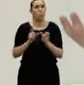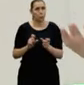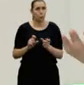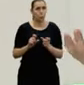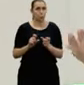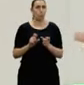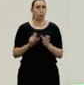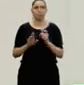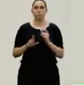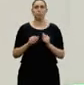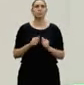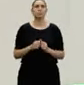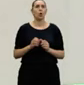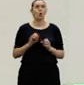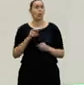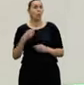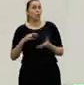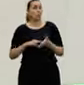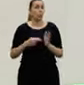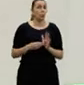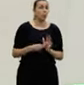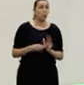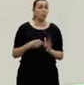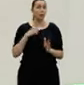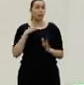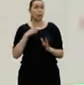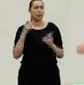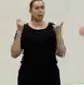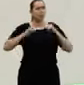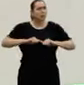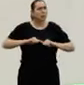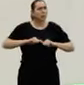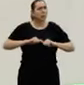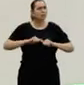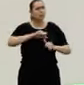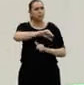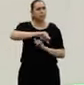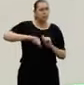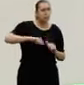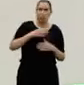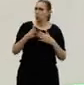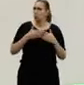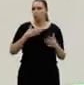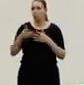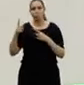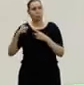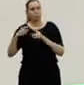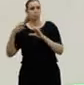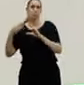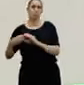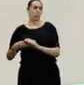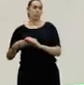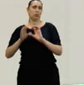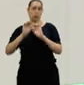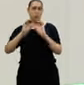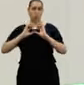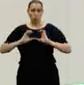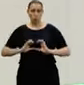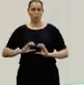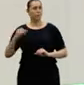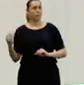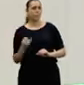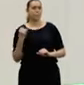função definitiva, ou seja, elas vão ter a capacidade de se transformar em qualquer tipo celular. E elas são